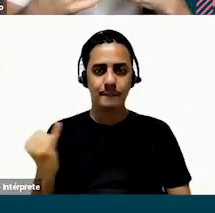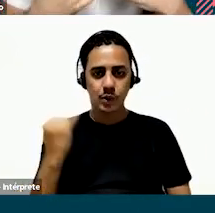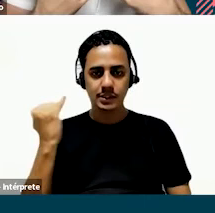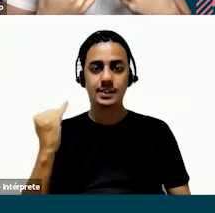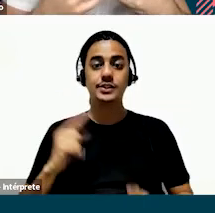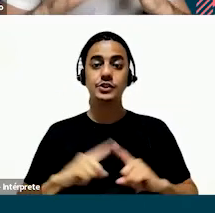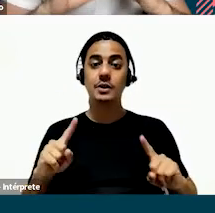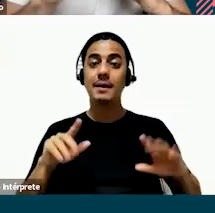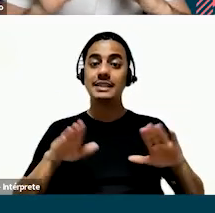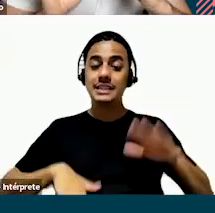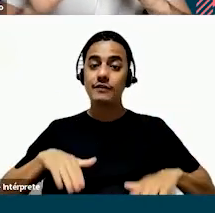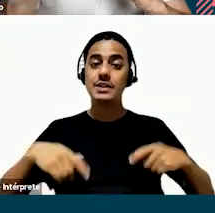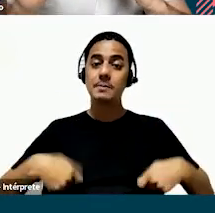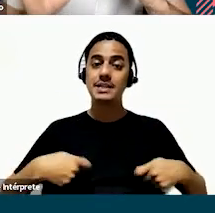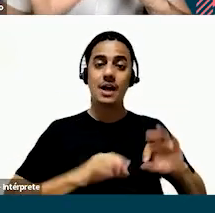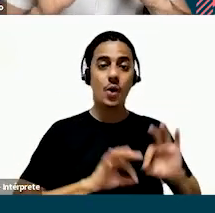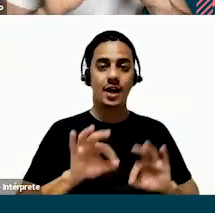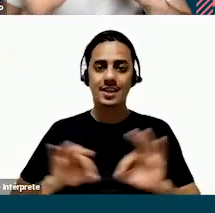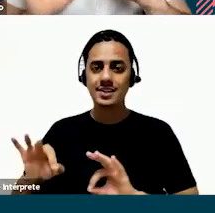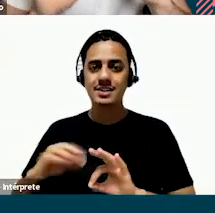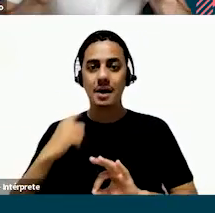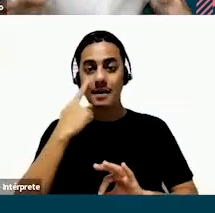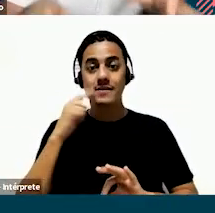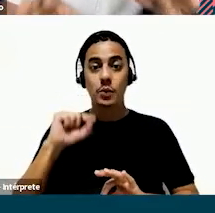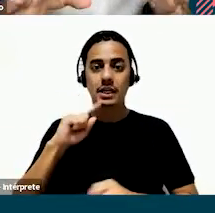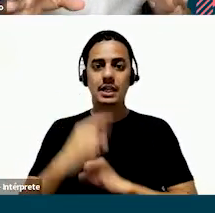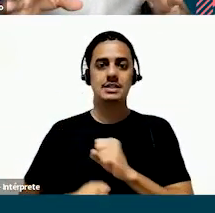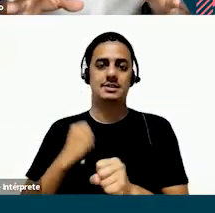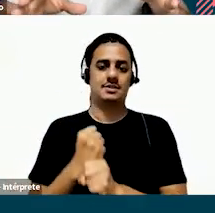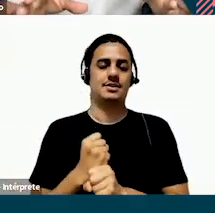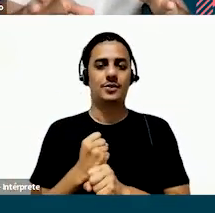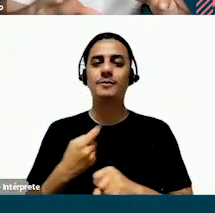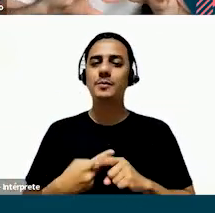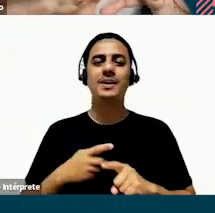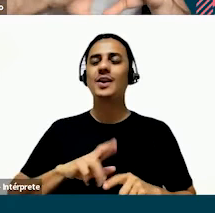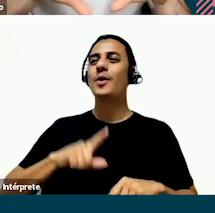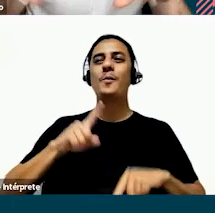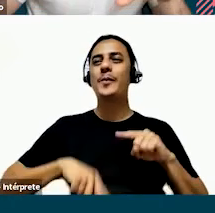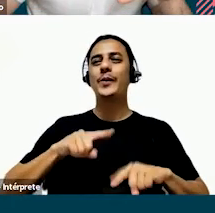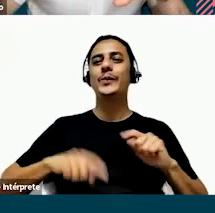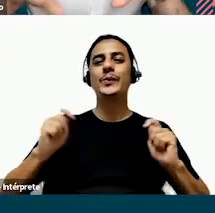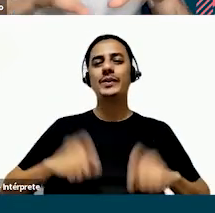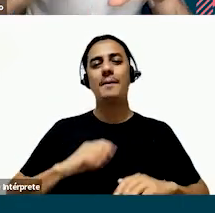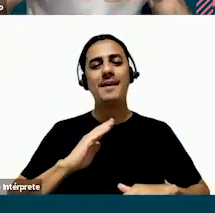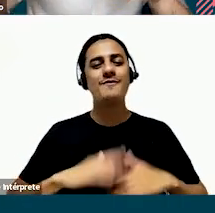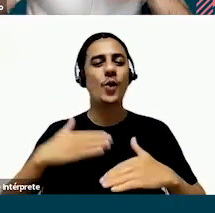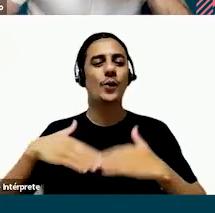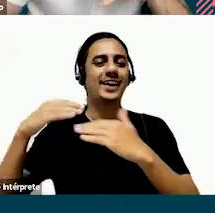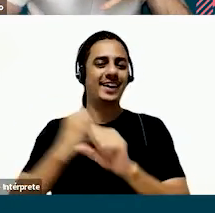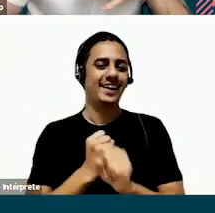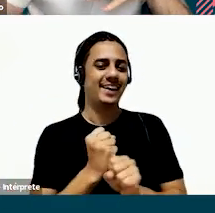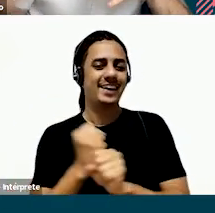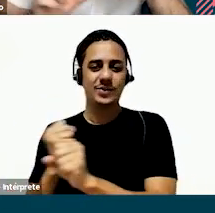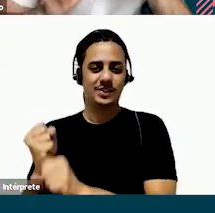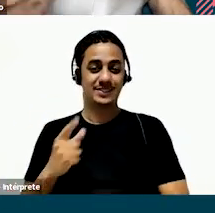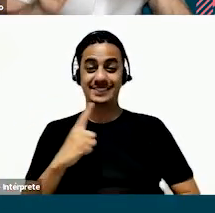importante, mas talvez a gente só precise reorganizar e decidir o que vai entrar para esse ano, porque não é um produto que dá para você evoluir ao longo